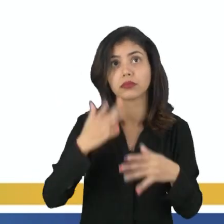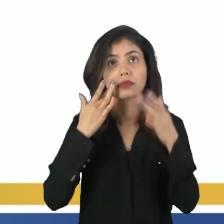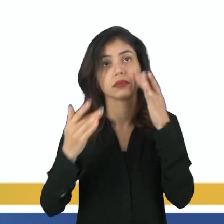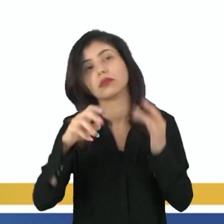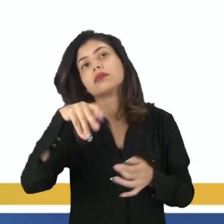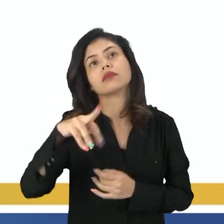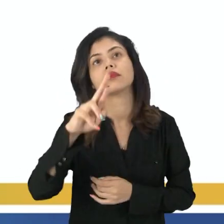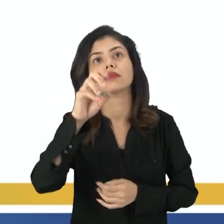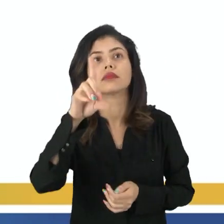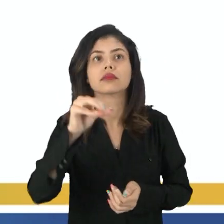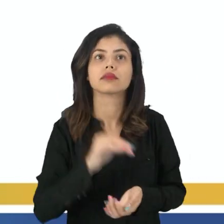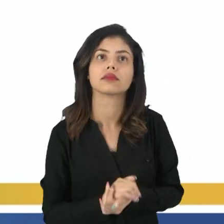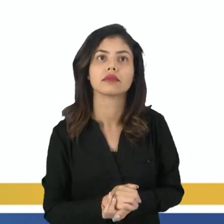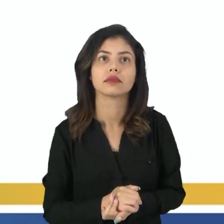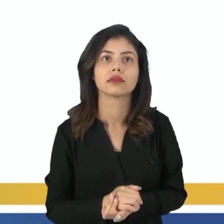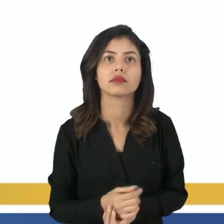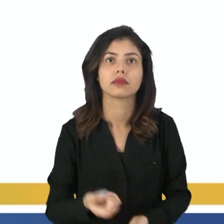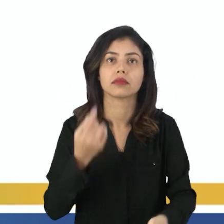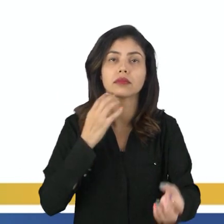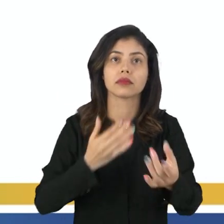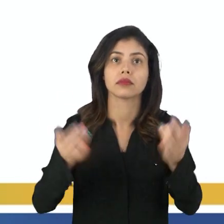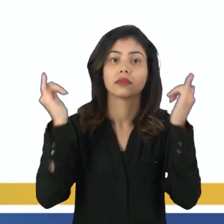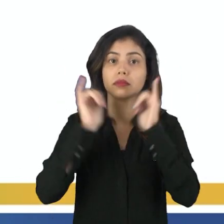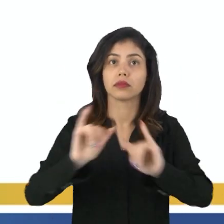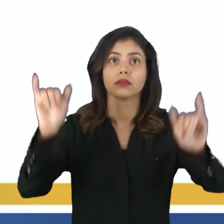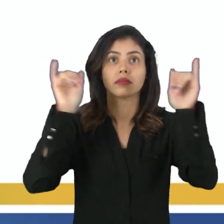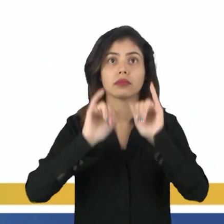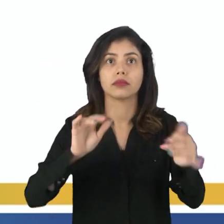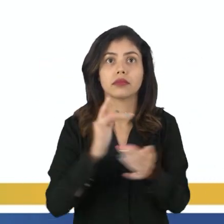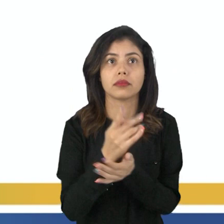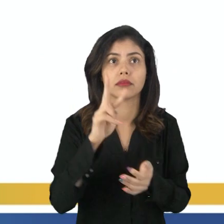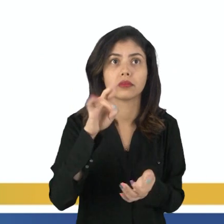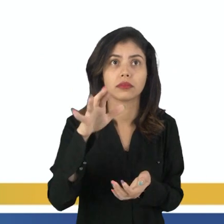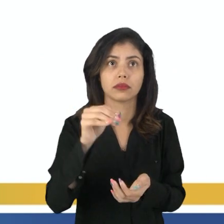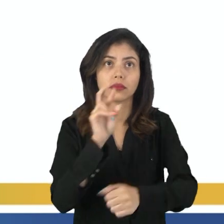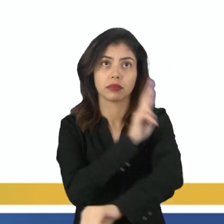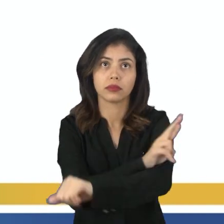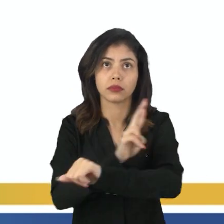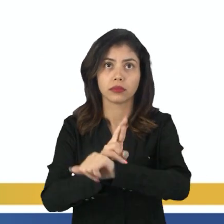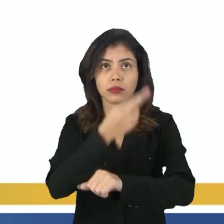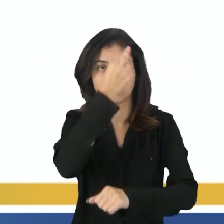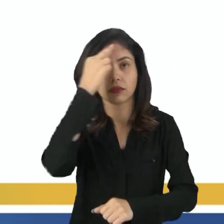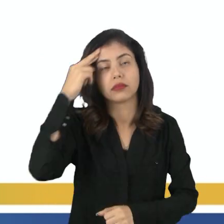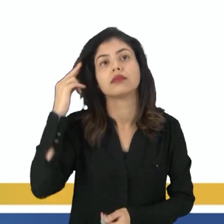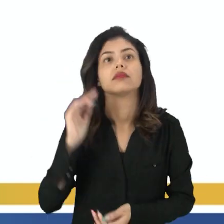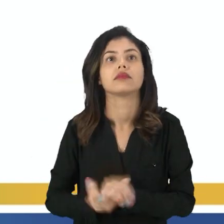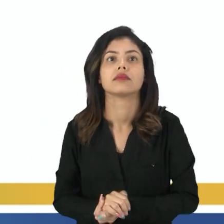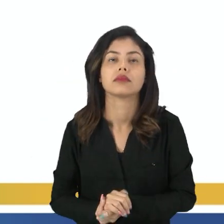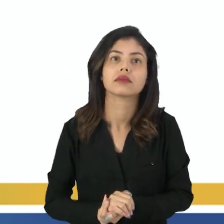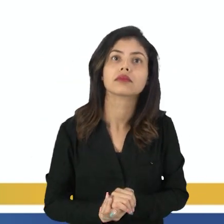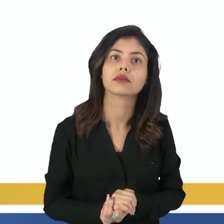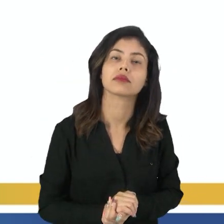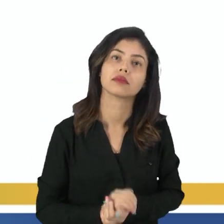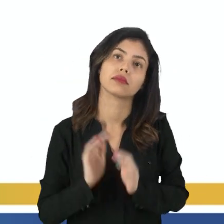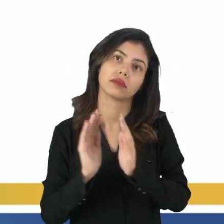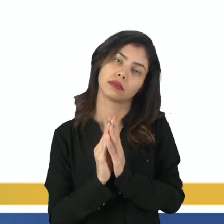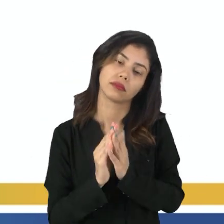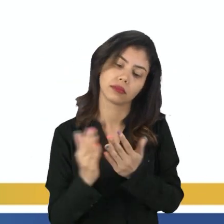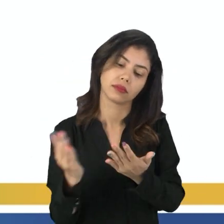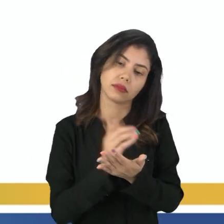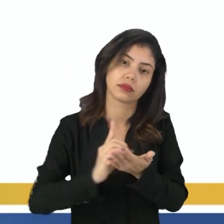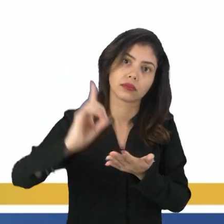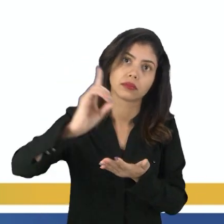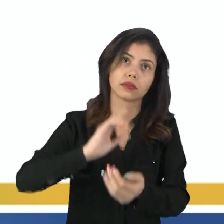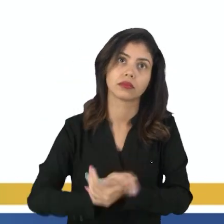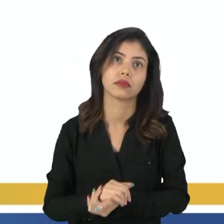do teatro medieval era a divulgação dos preceitos religiosos e histórias bíblicas, sendo encenado